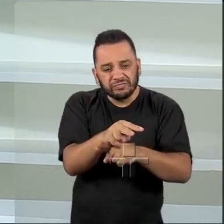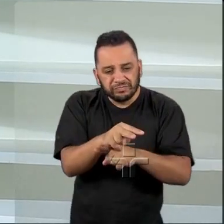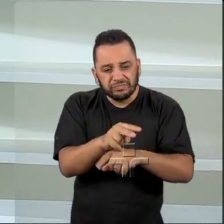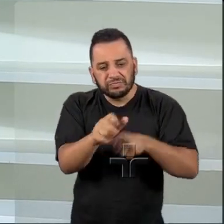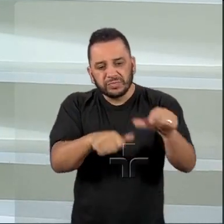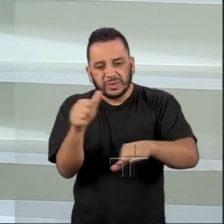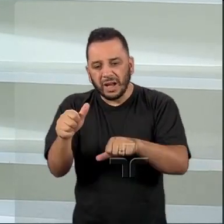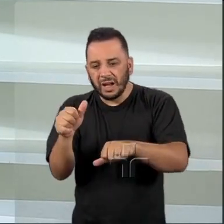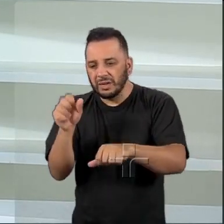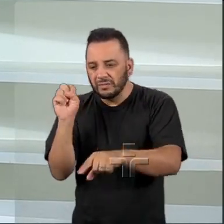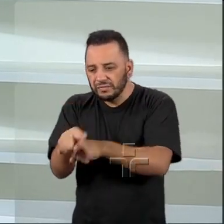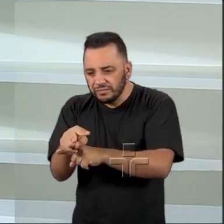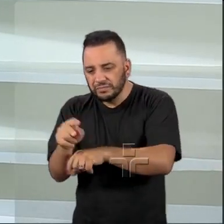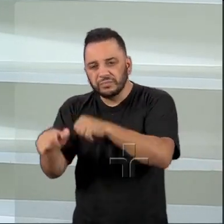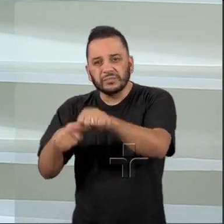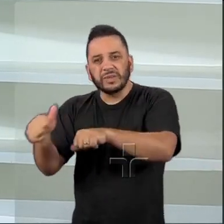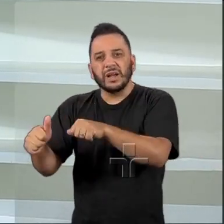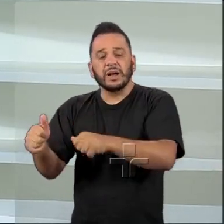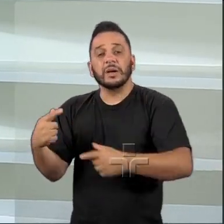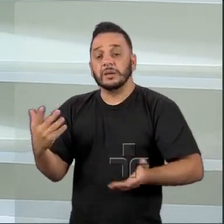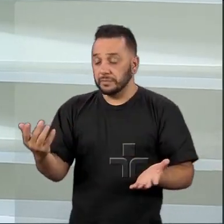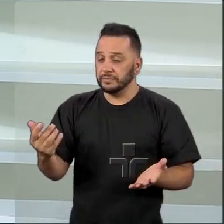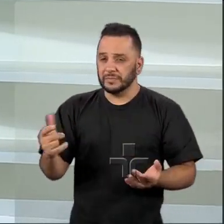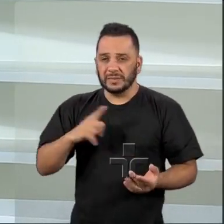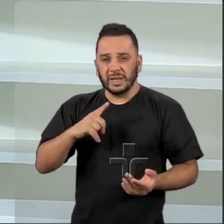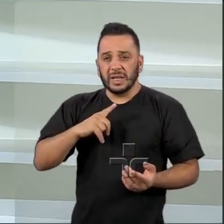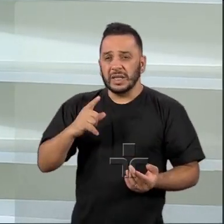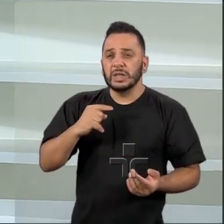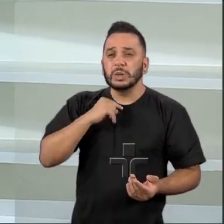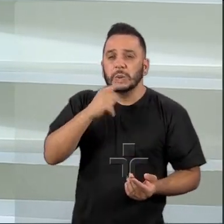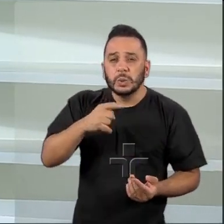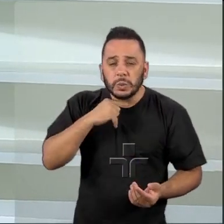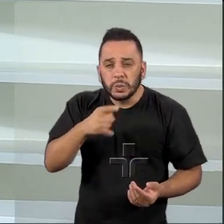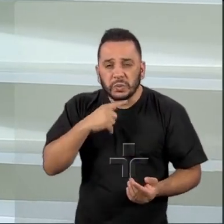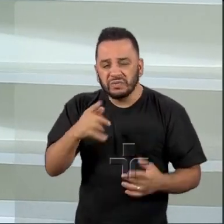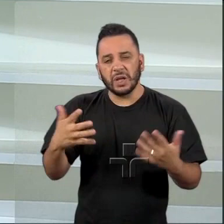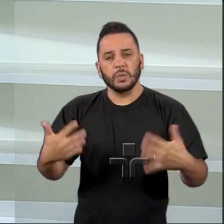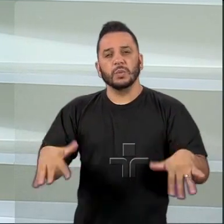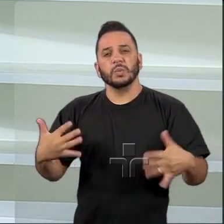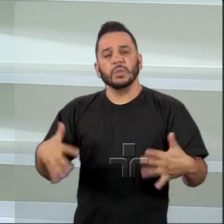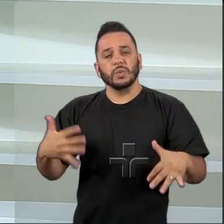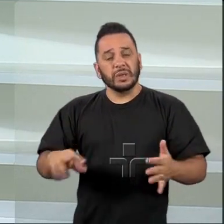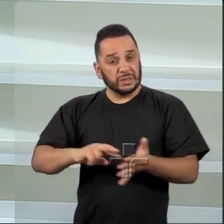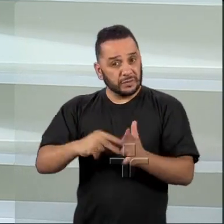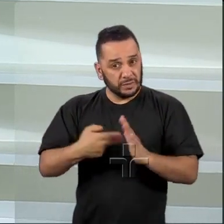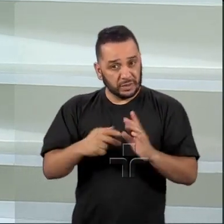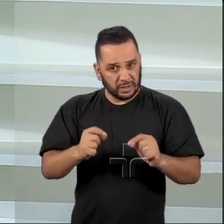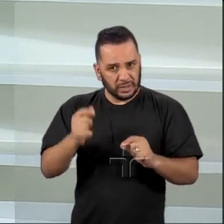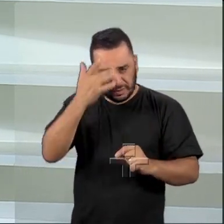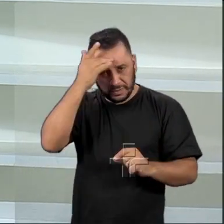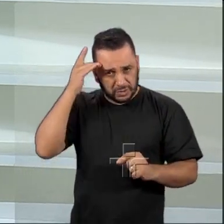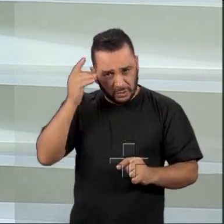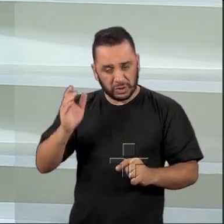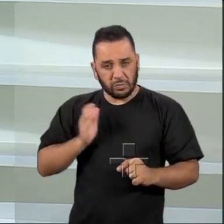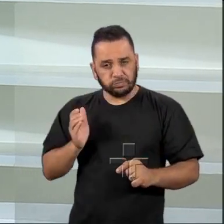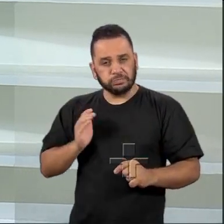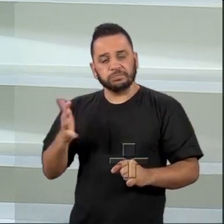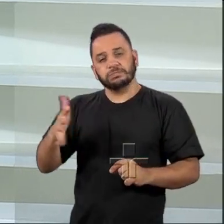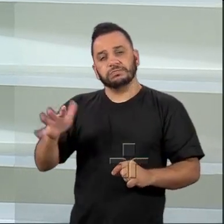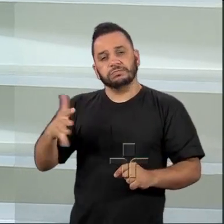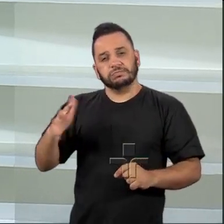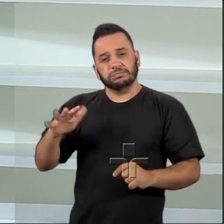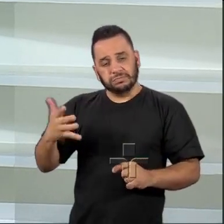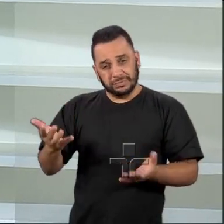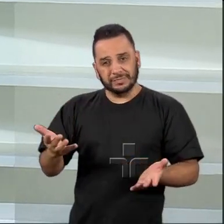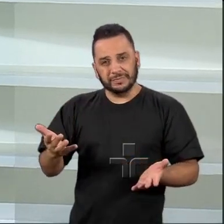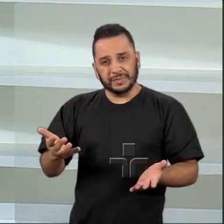tem uma situação em que a incerteza é tão grande que esse eleitorado de classe média urbana, ele